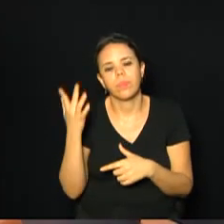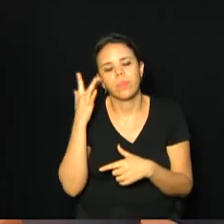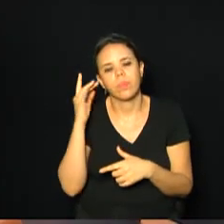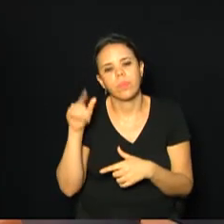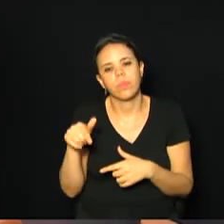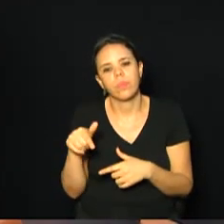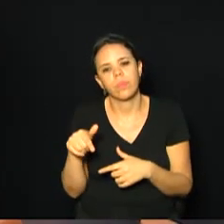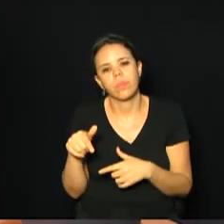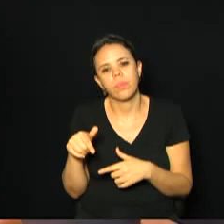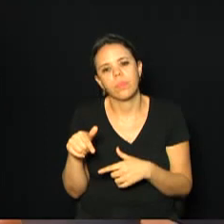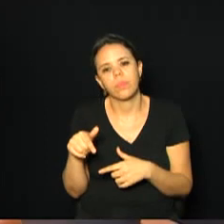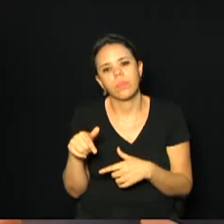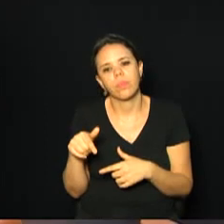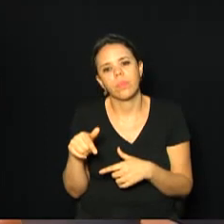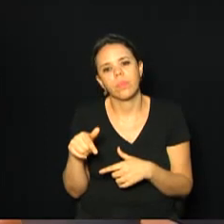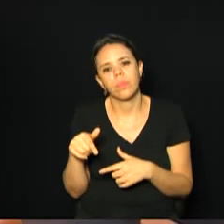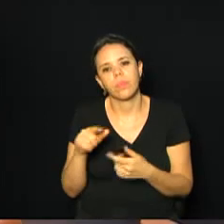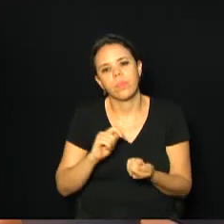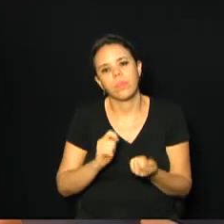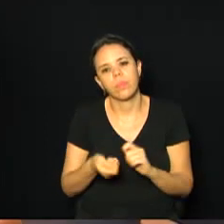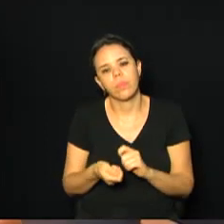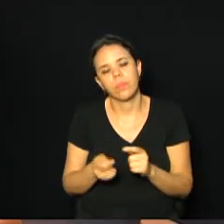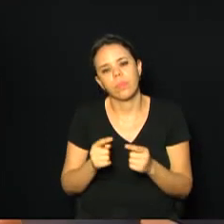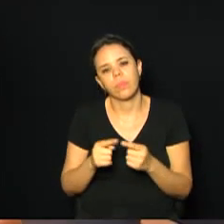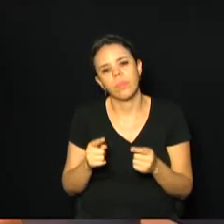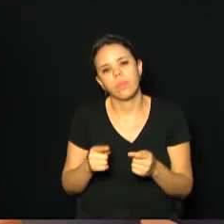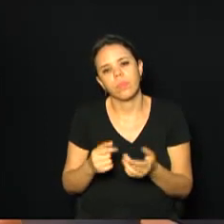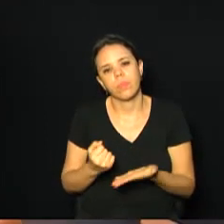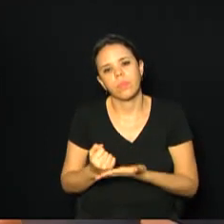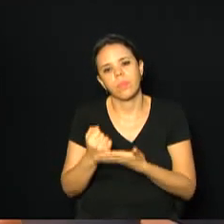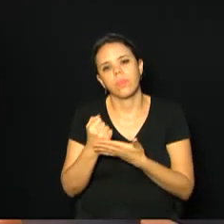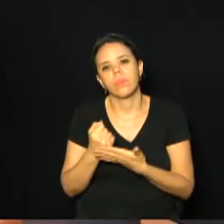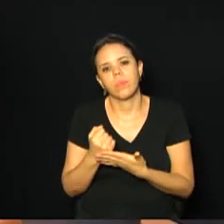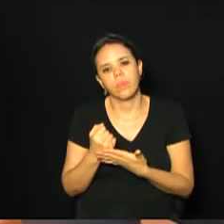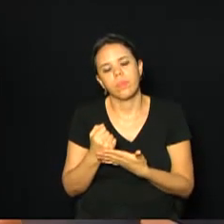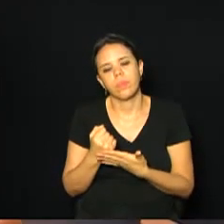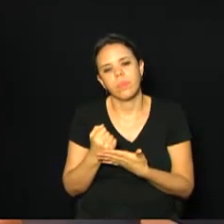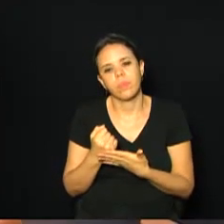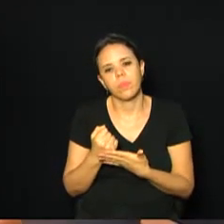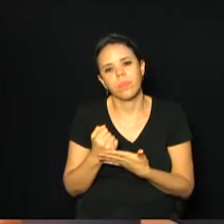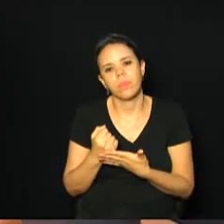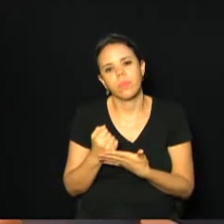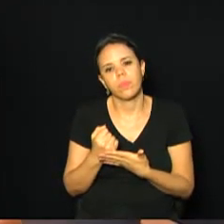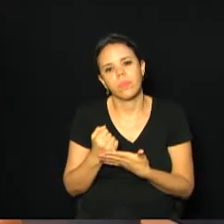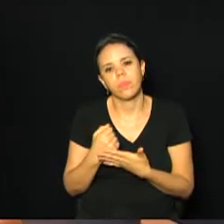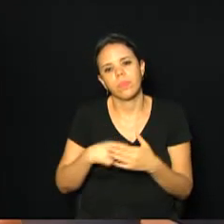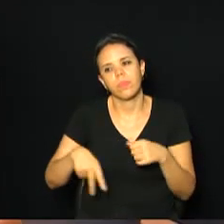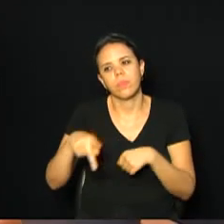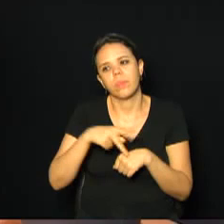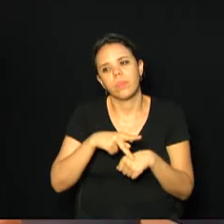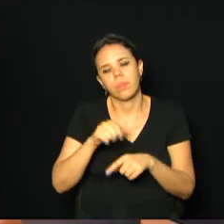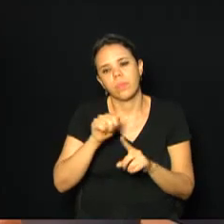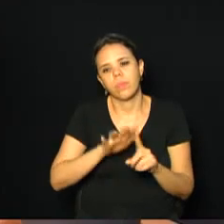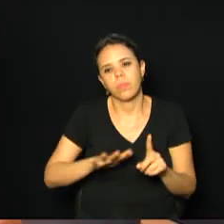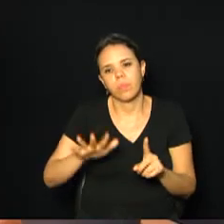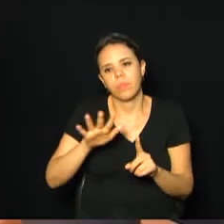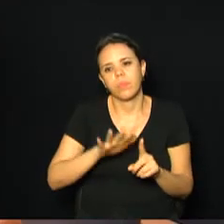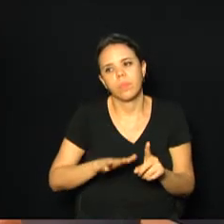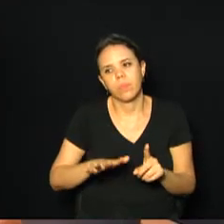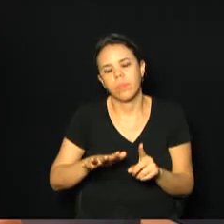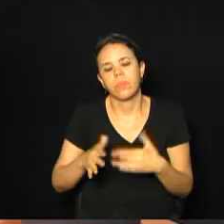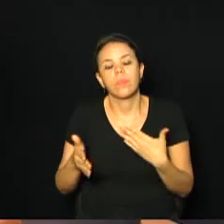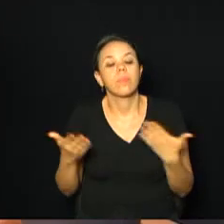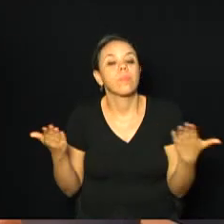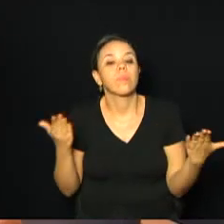que ela, de forma adequada, ela vai ajudar o país, a sociedade? Qual